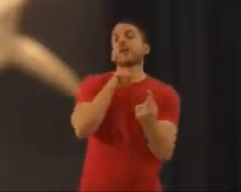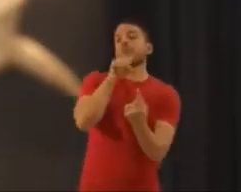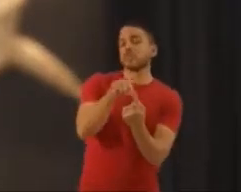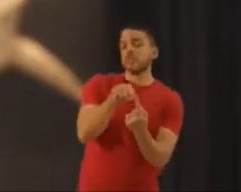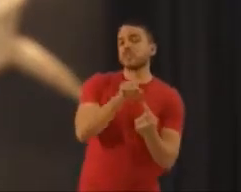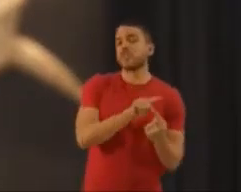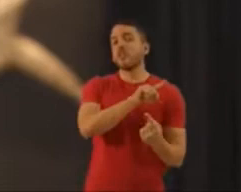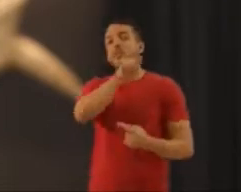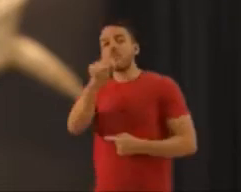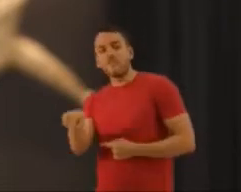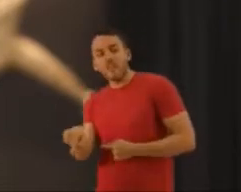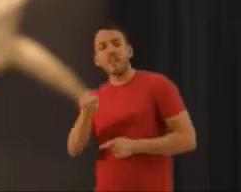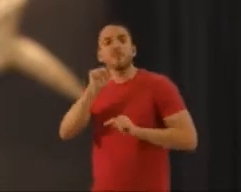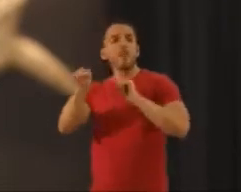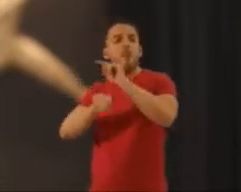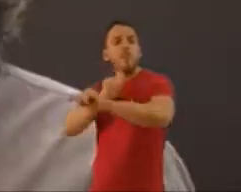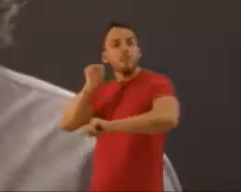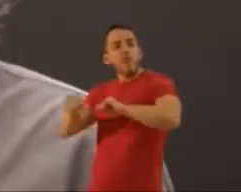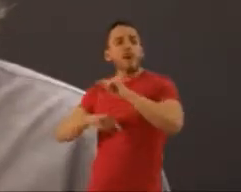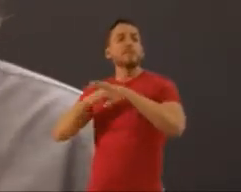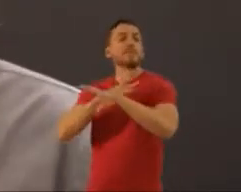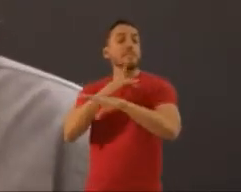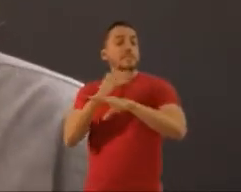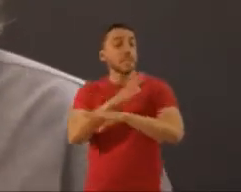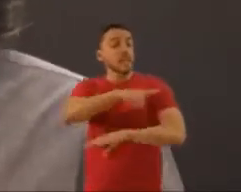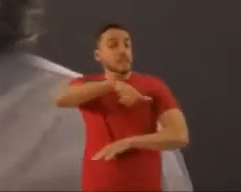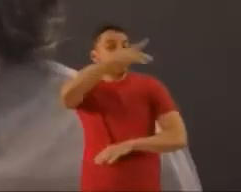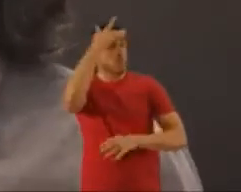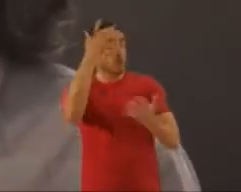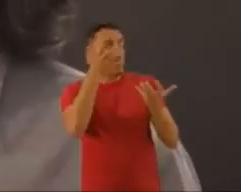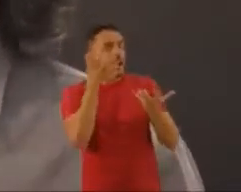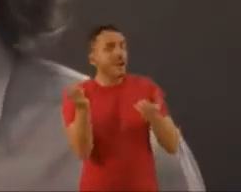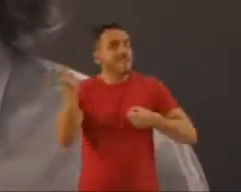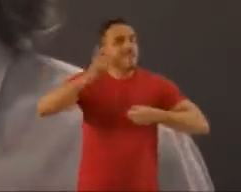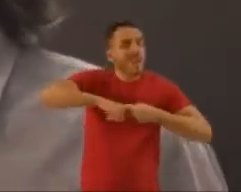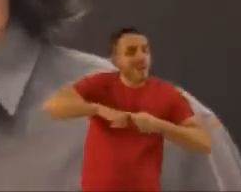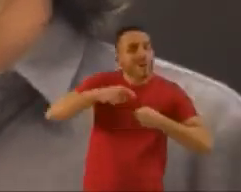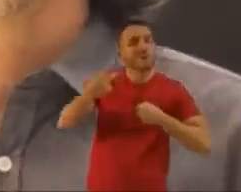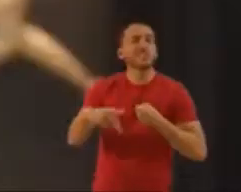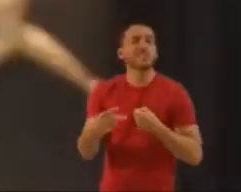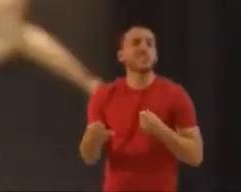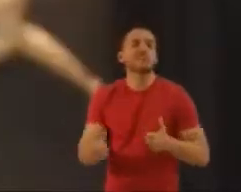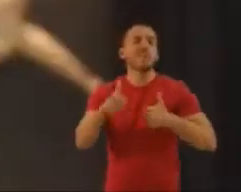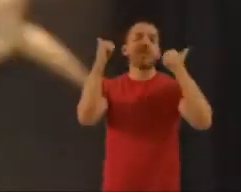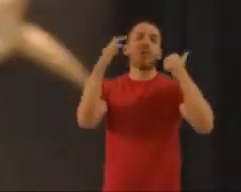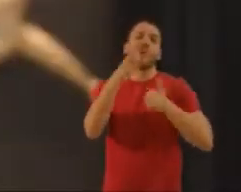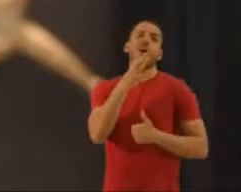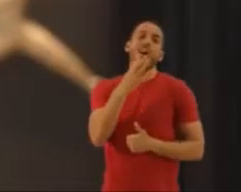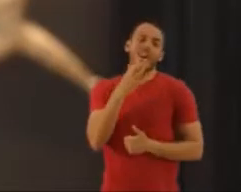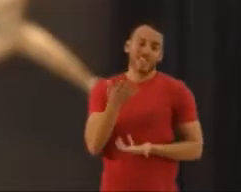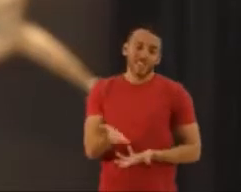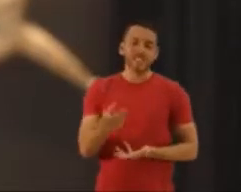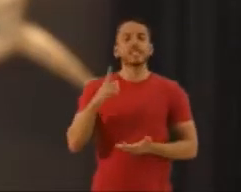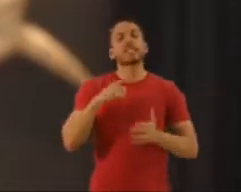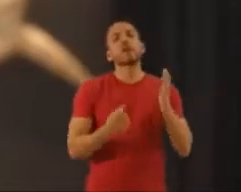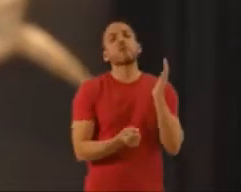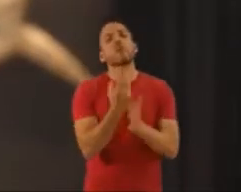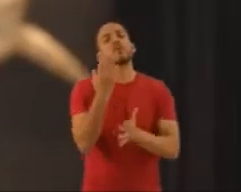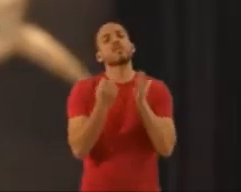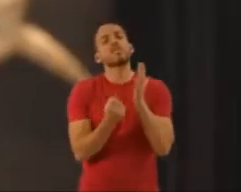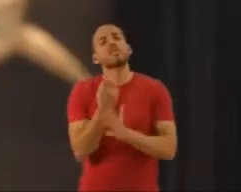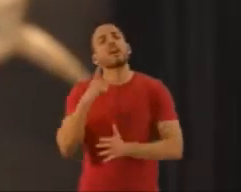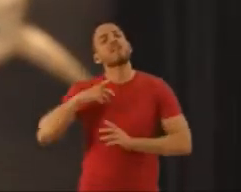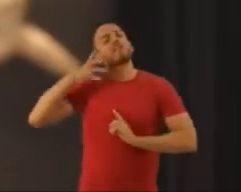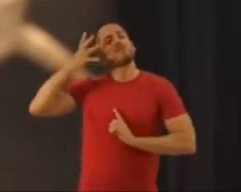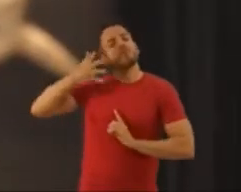para que ele permaneça, para que ele queira voltar na cidade, para que ele queira conhecer a cidade melhor. Nós produzimos alguns festivais